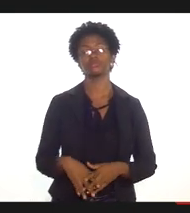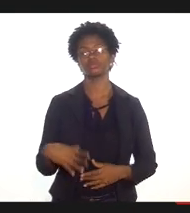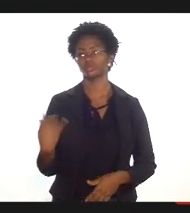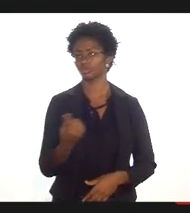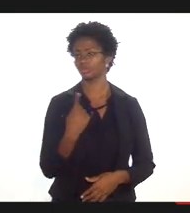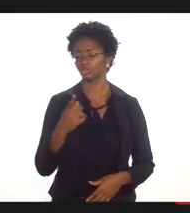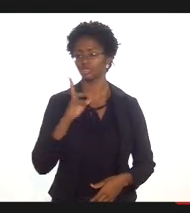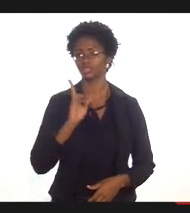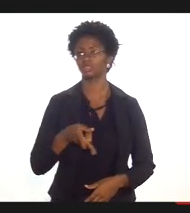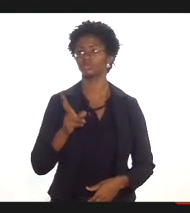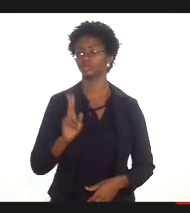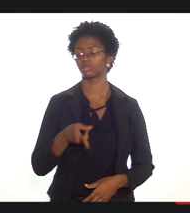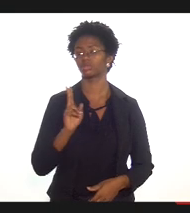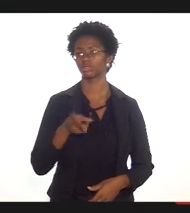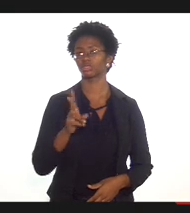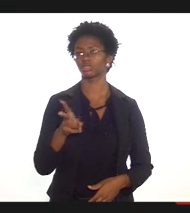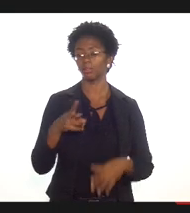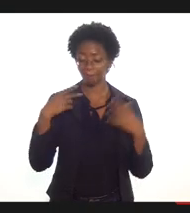está sempre